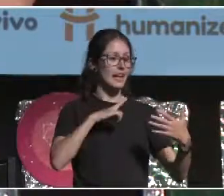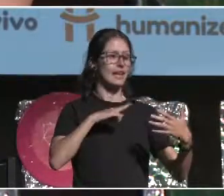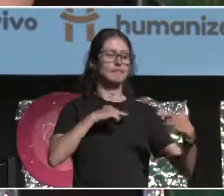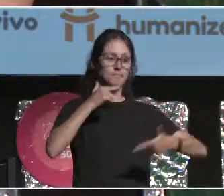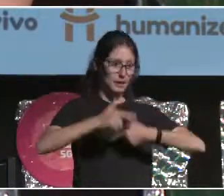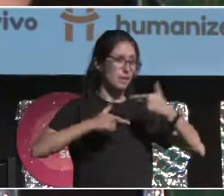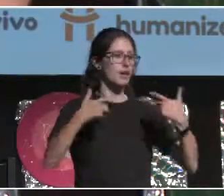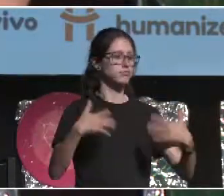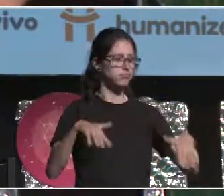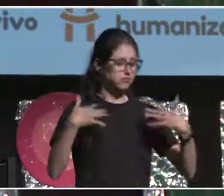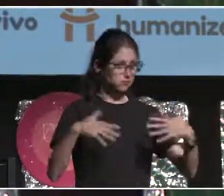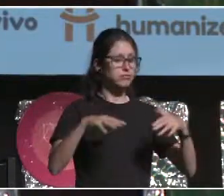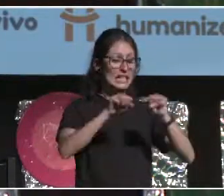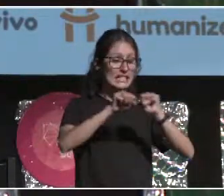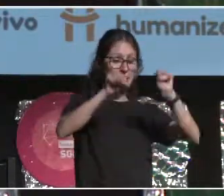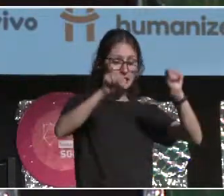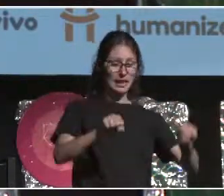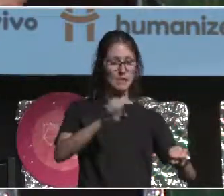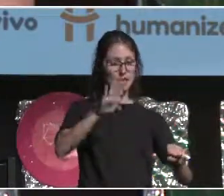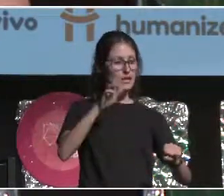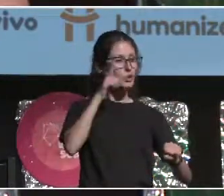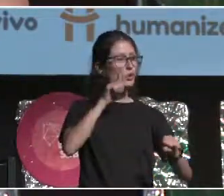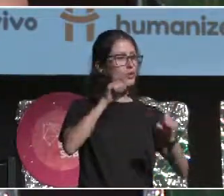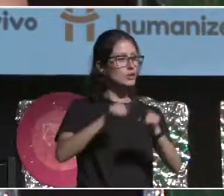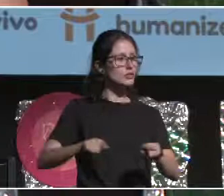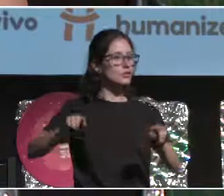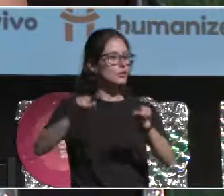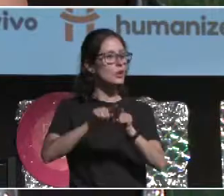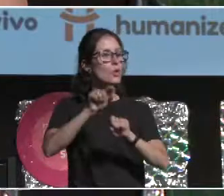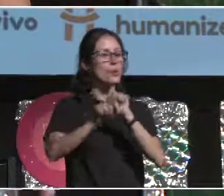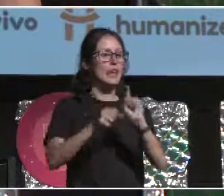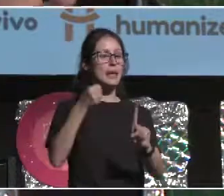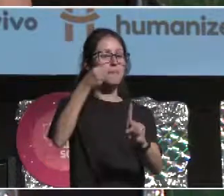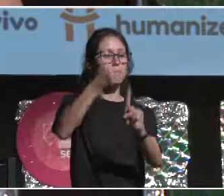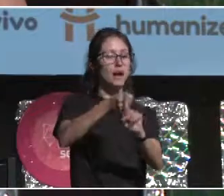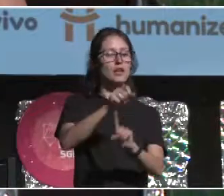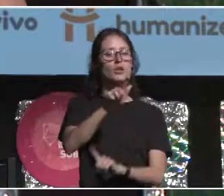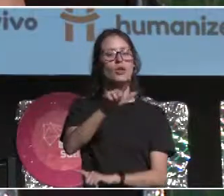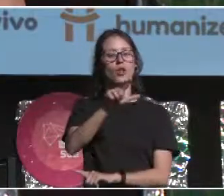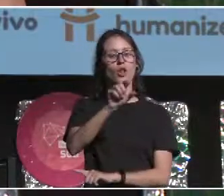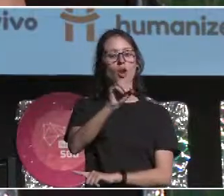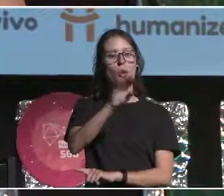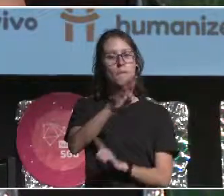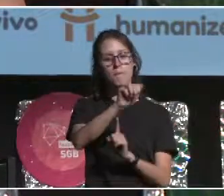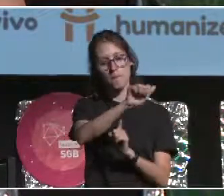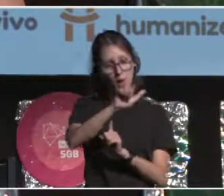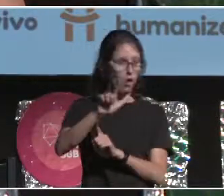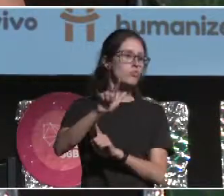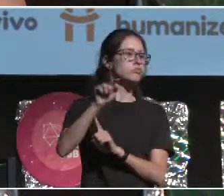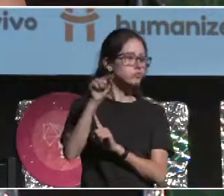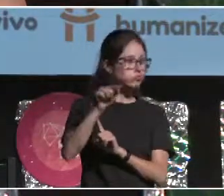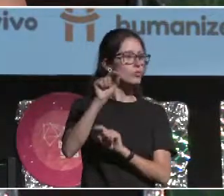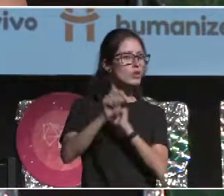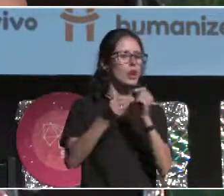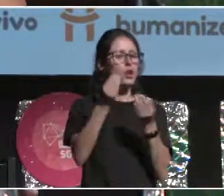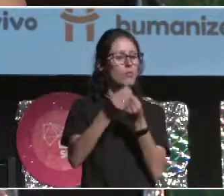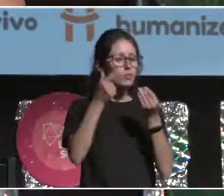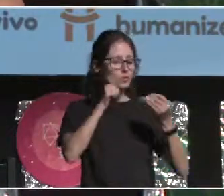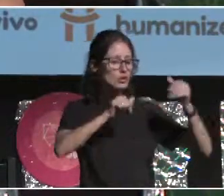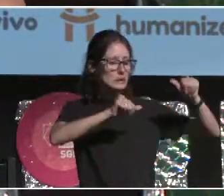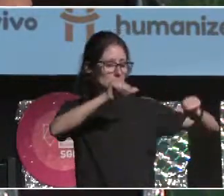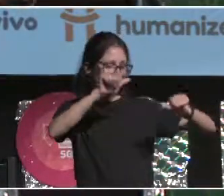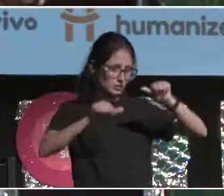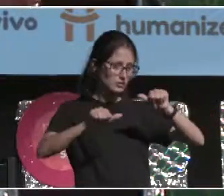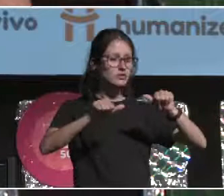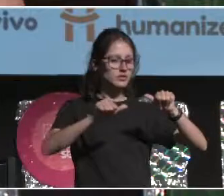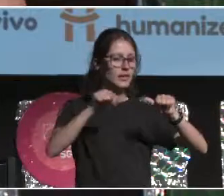está fazendo no Sistema B, a gente fechou uma aliança com o Pacto Global, a UN Global Compact, para que a avaliação de impacto B,